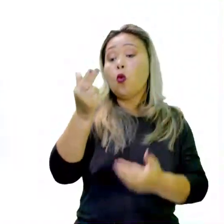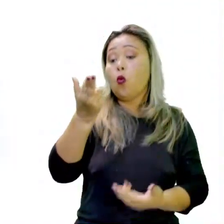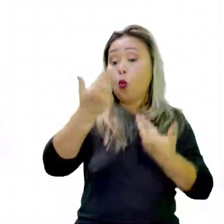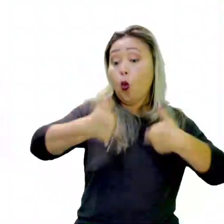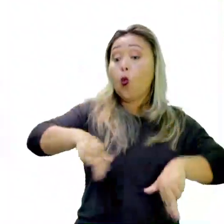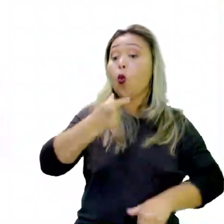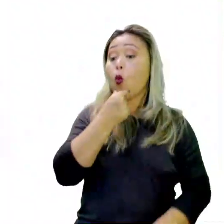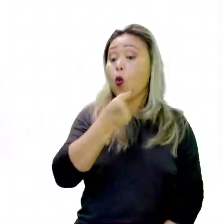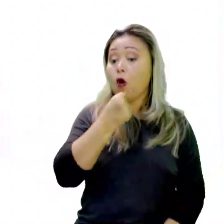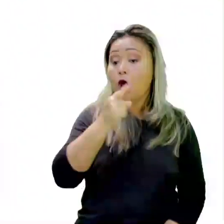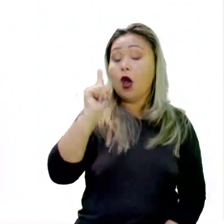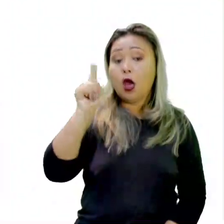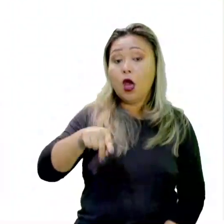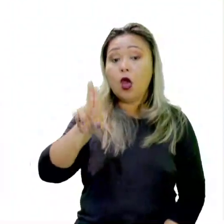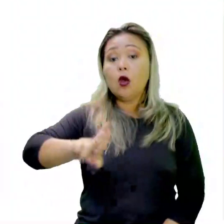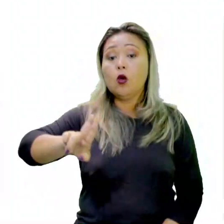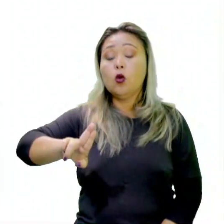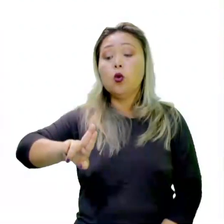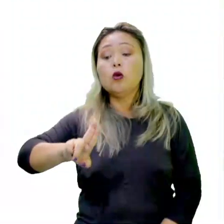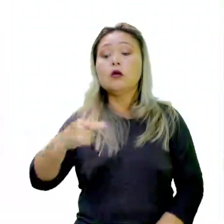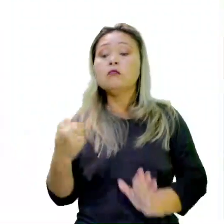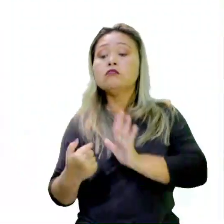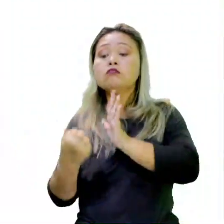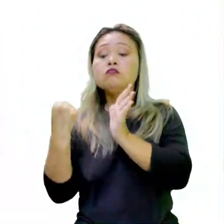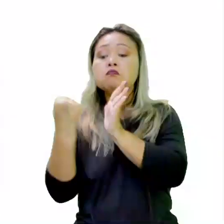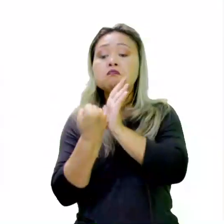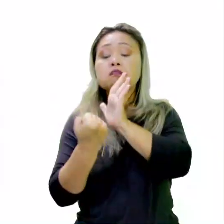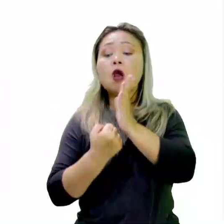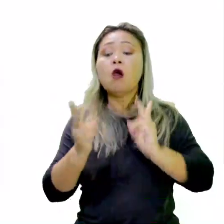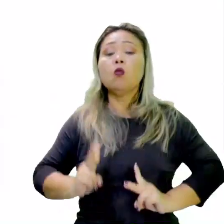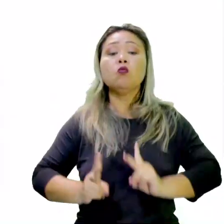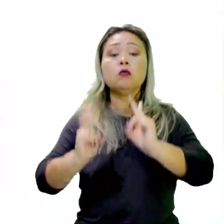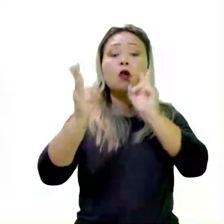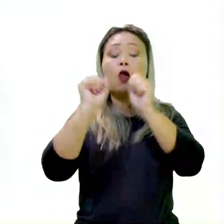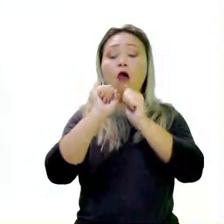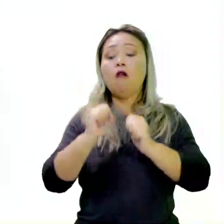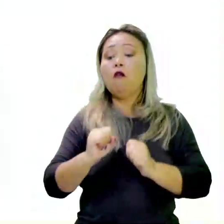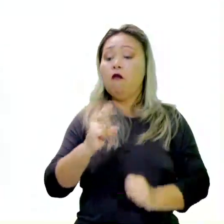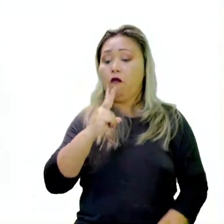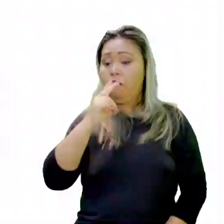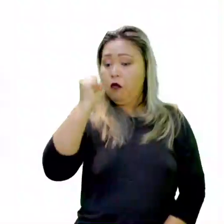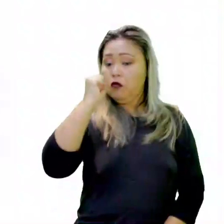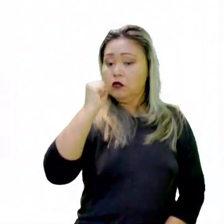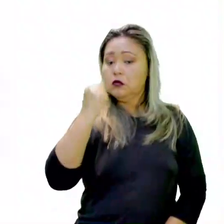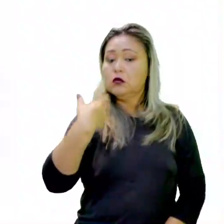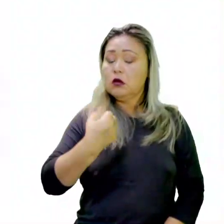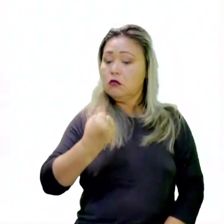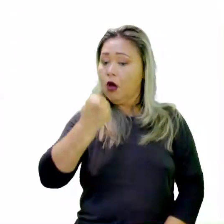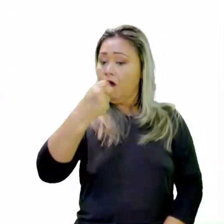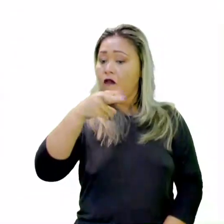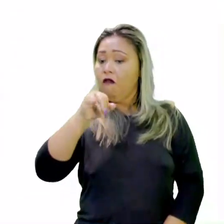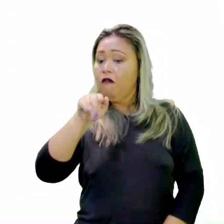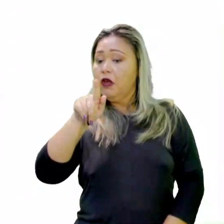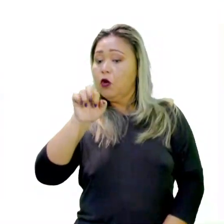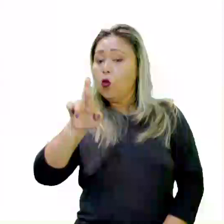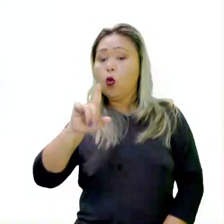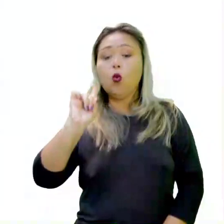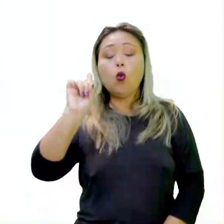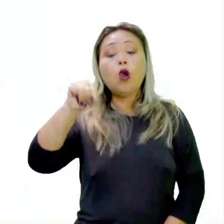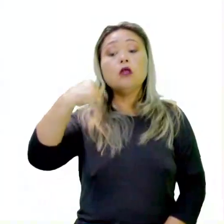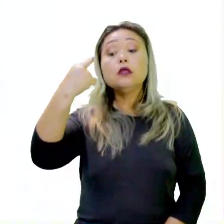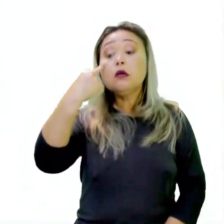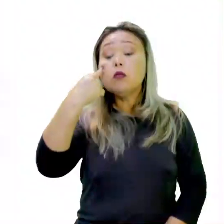nu masculino é que era utilizado para simbolizar valores como a força e vigor. Depois surgiu a